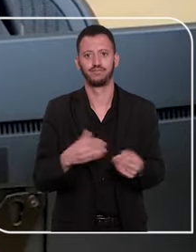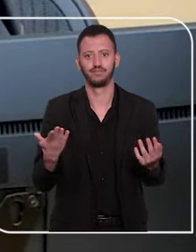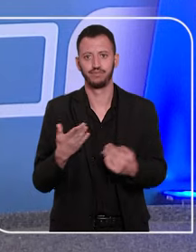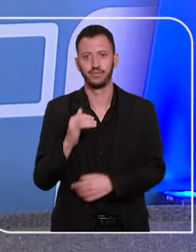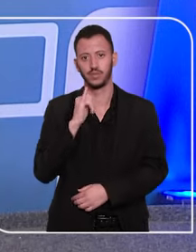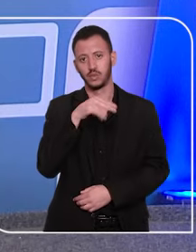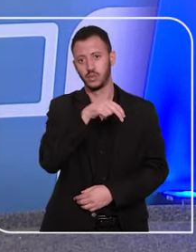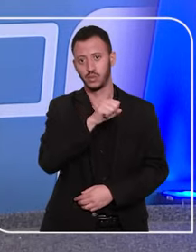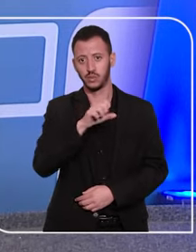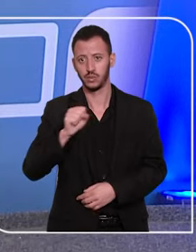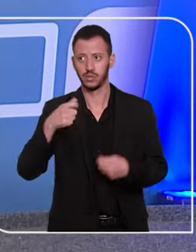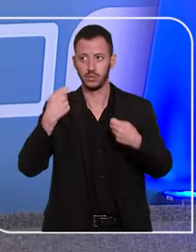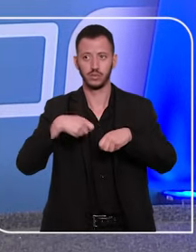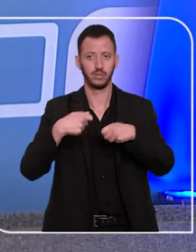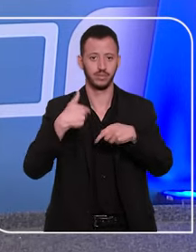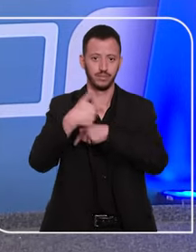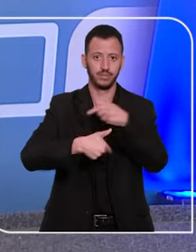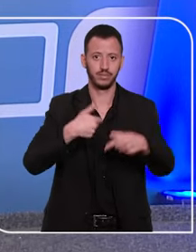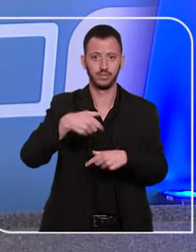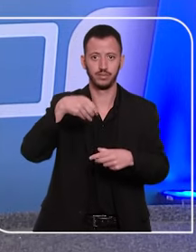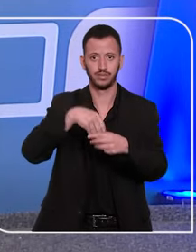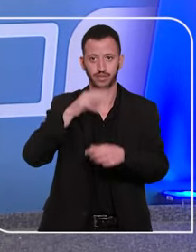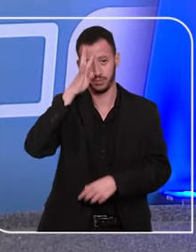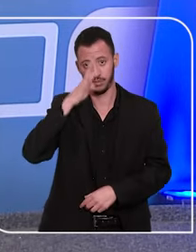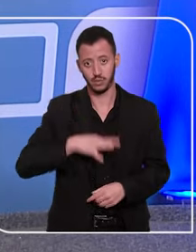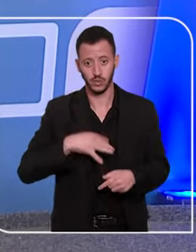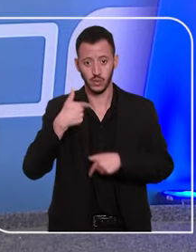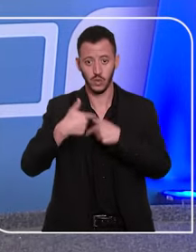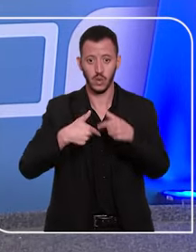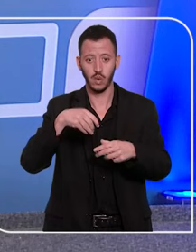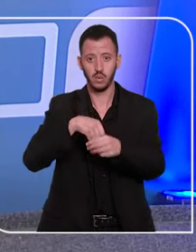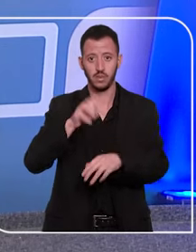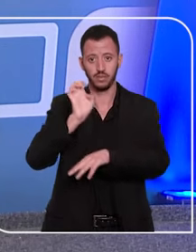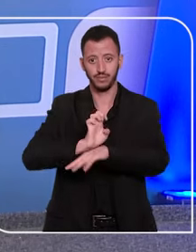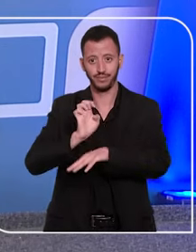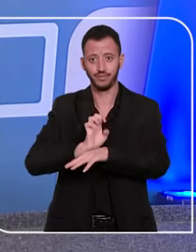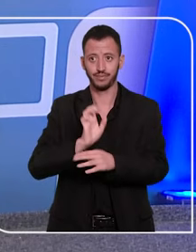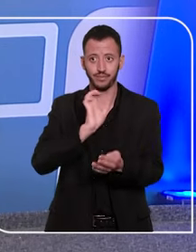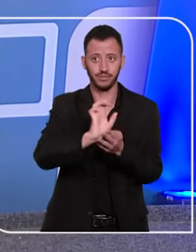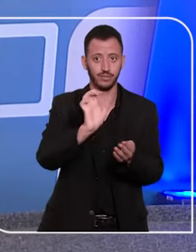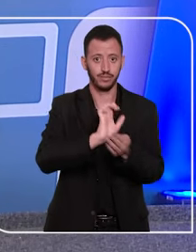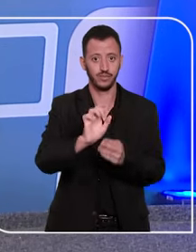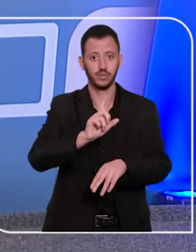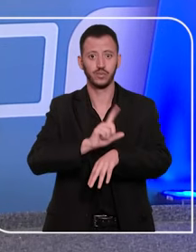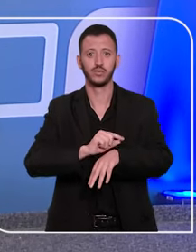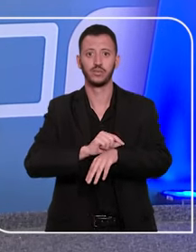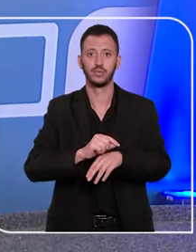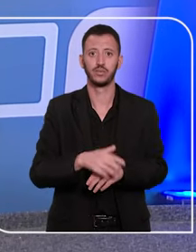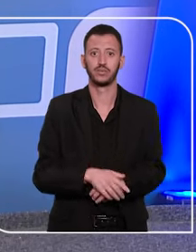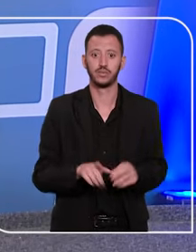especial INSS não precisa de ação autônoma para cobrar do Estado o ressarcimento de honorários